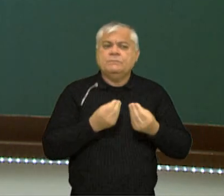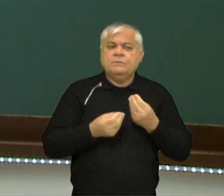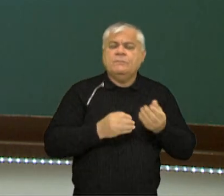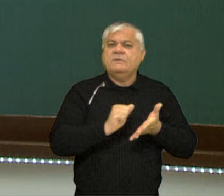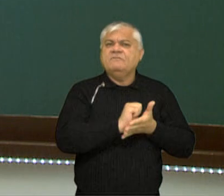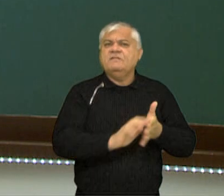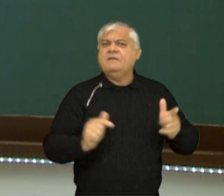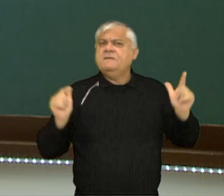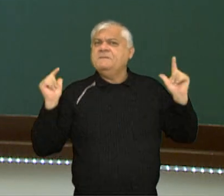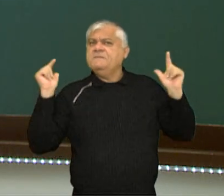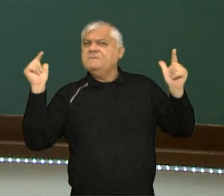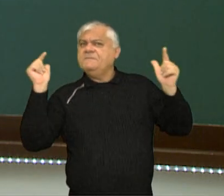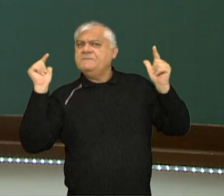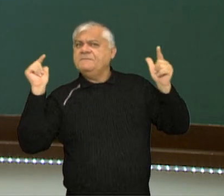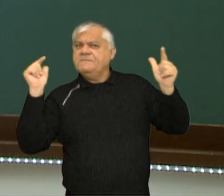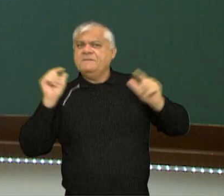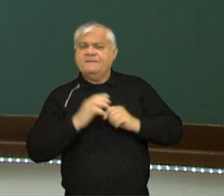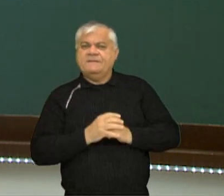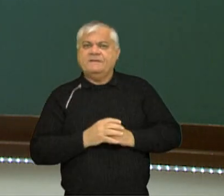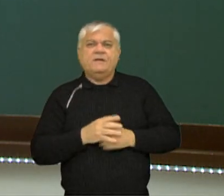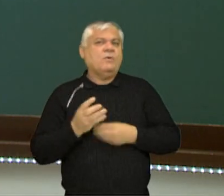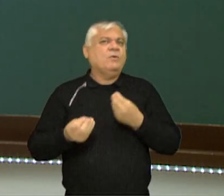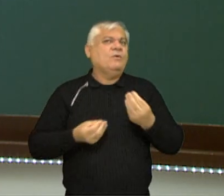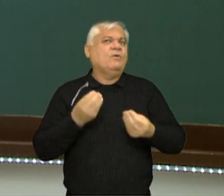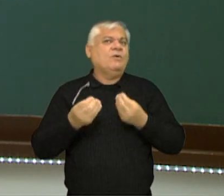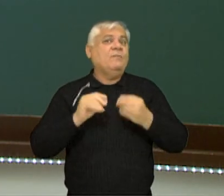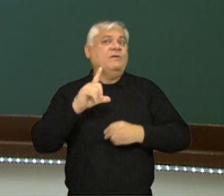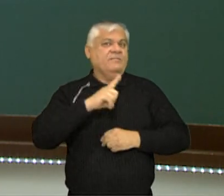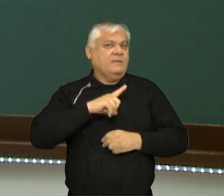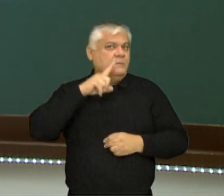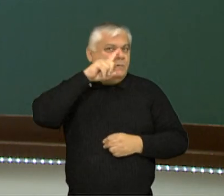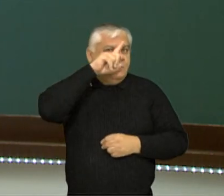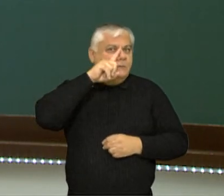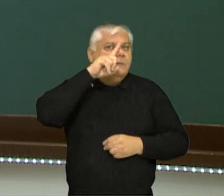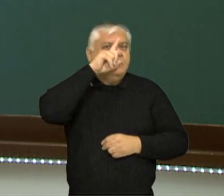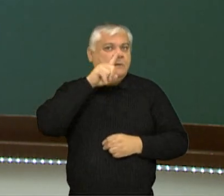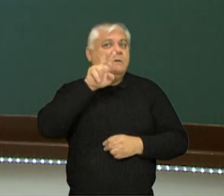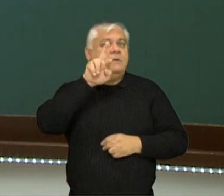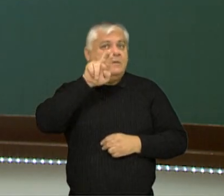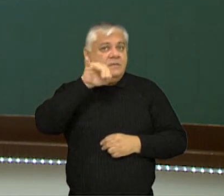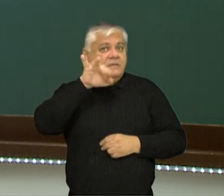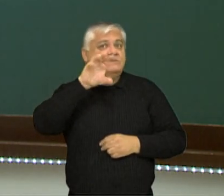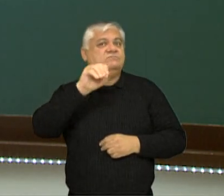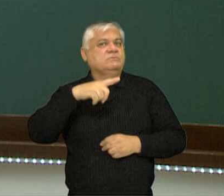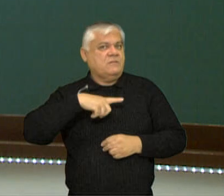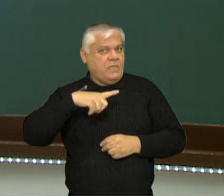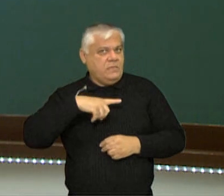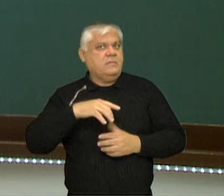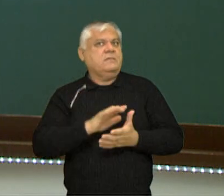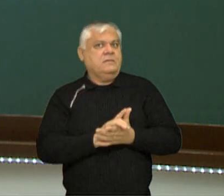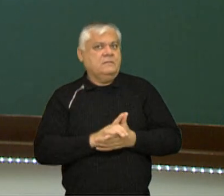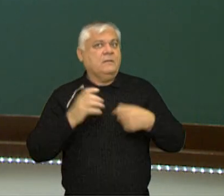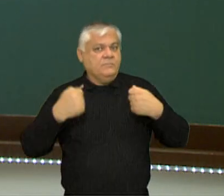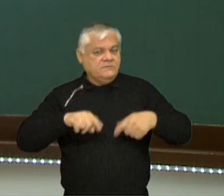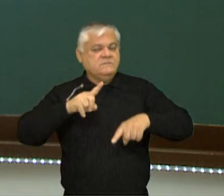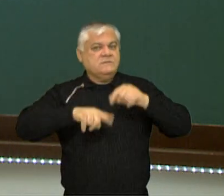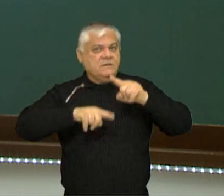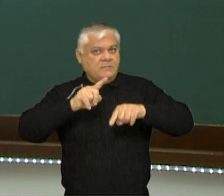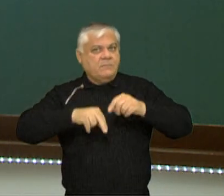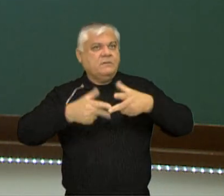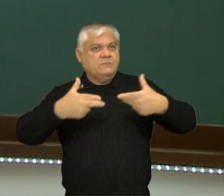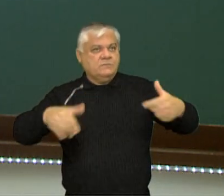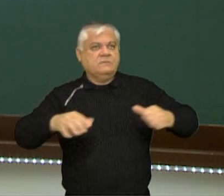de aventura, ou seja, uma atividade em que há risco. Por isso são necessários outros equipamentos de